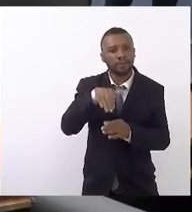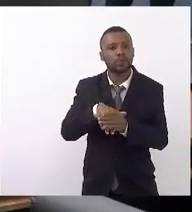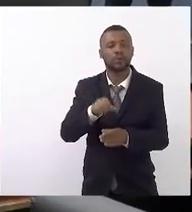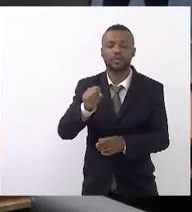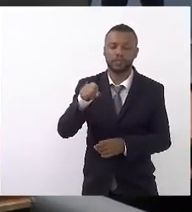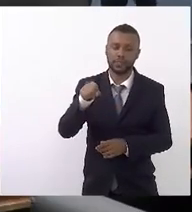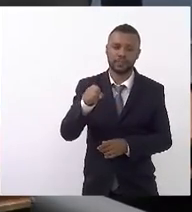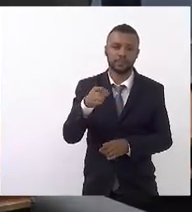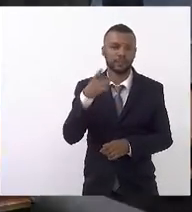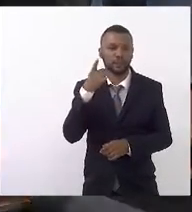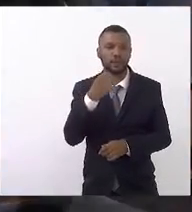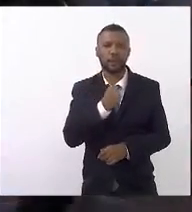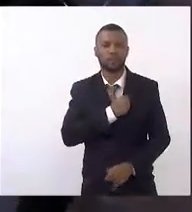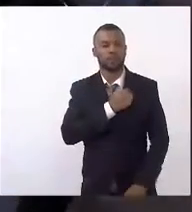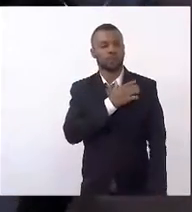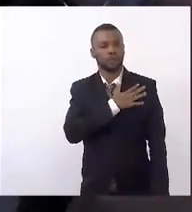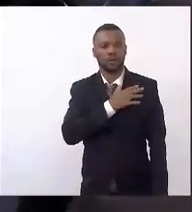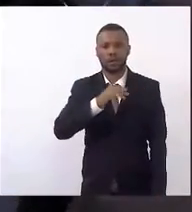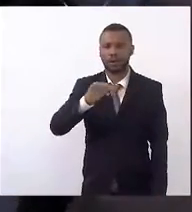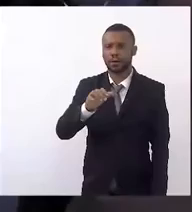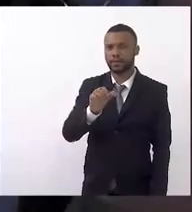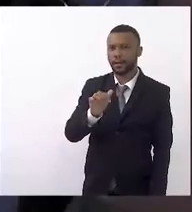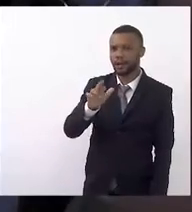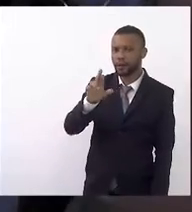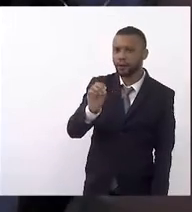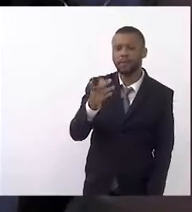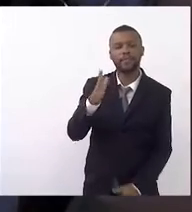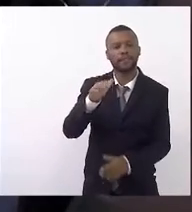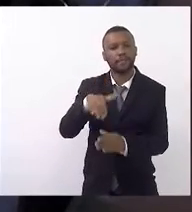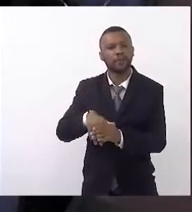Deputado Coronel Jairo. Coronel Jairo, vota sim.